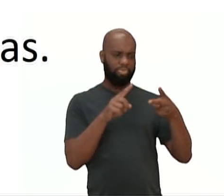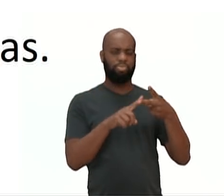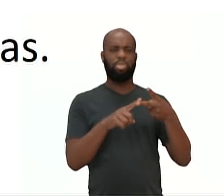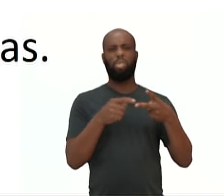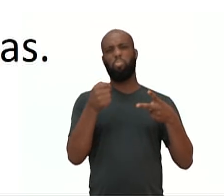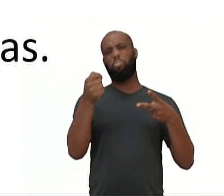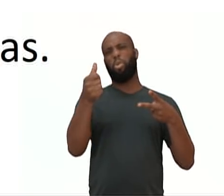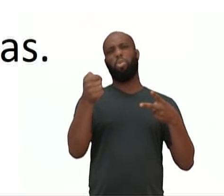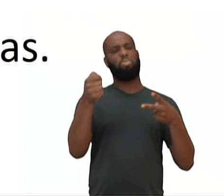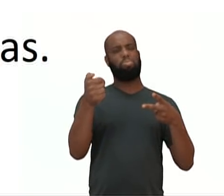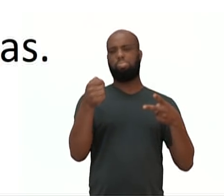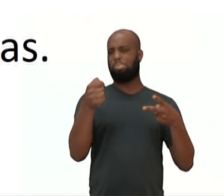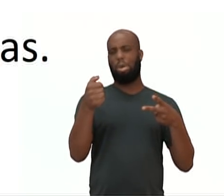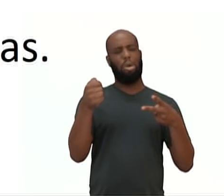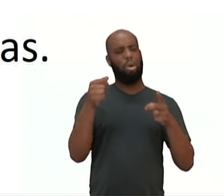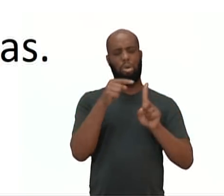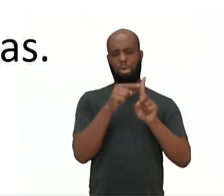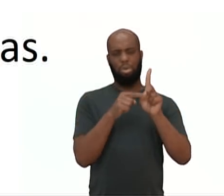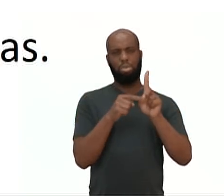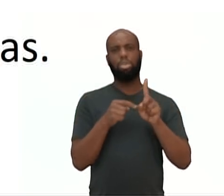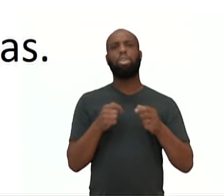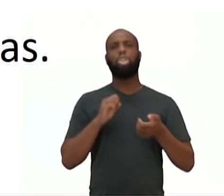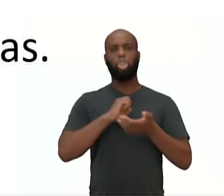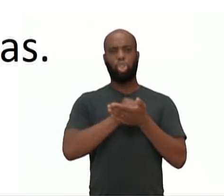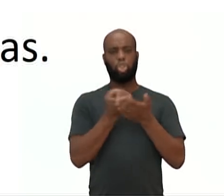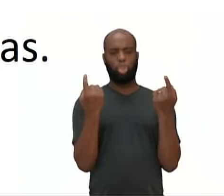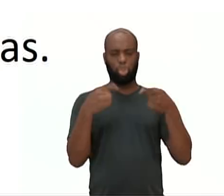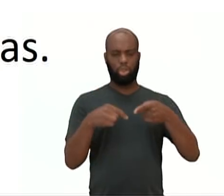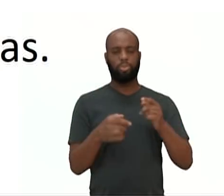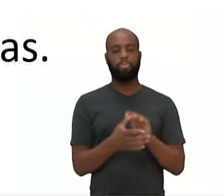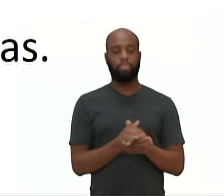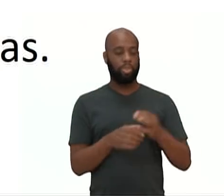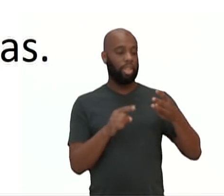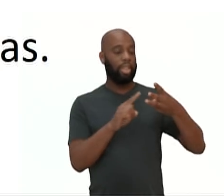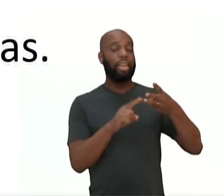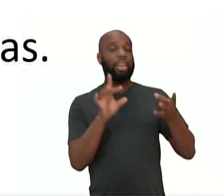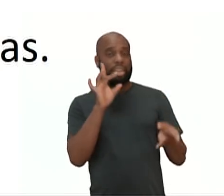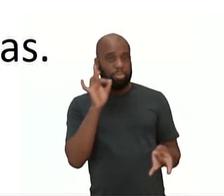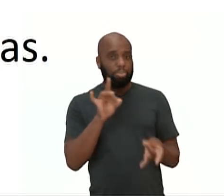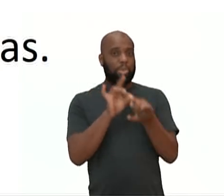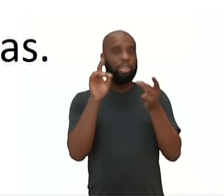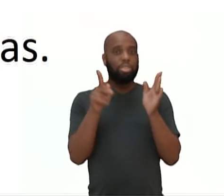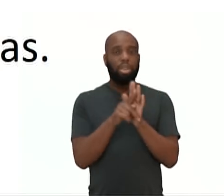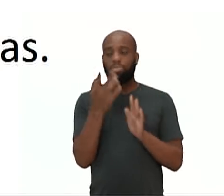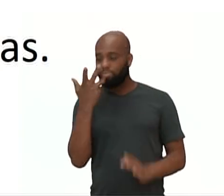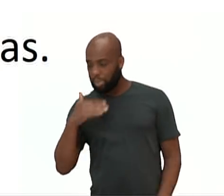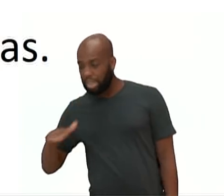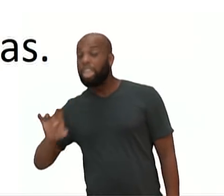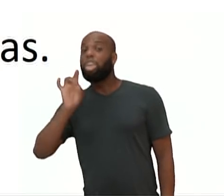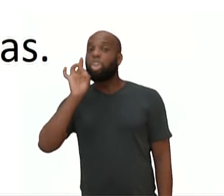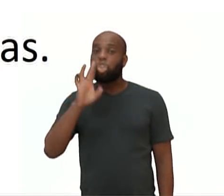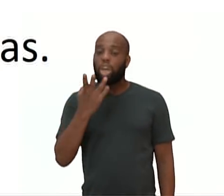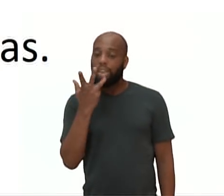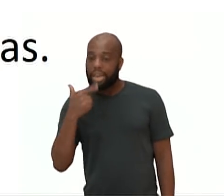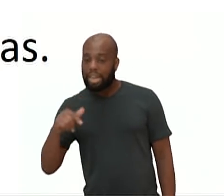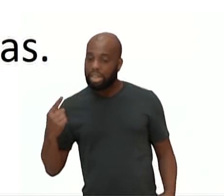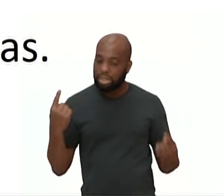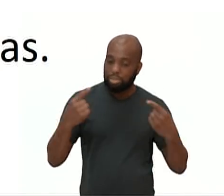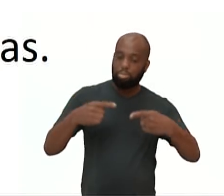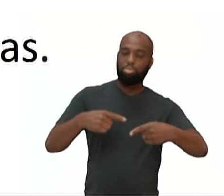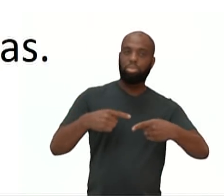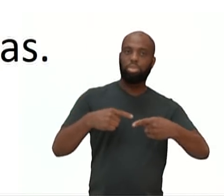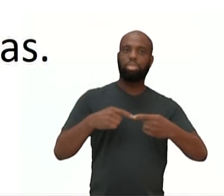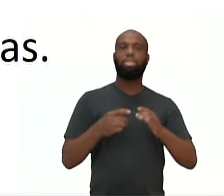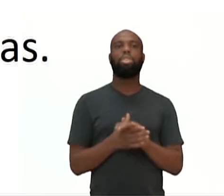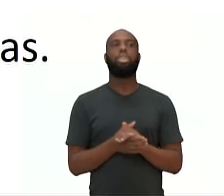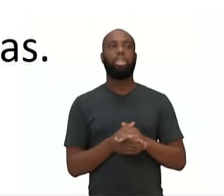muito poucos os tipos de jogos que ele tem. São específicos para as crianças, só as crianças participam desses jogos.